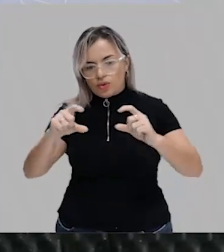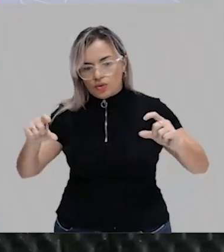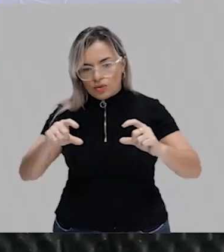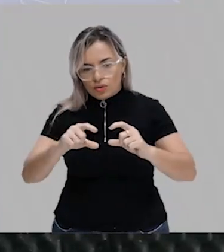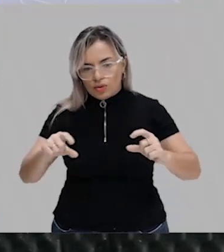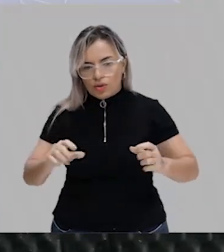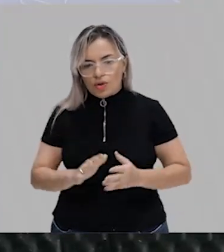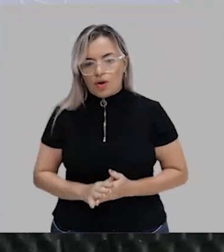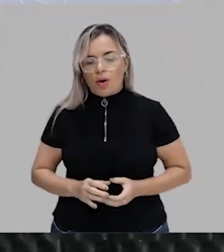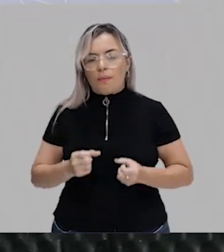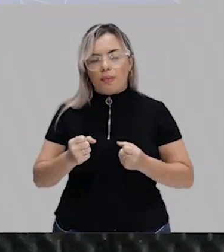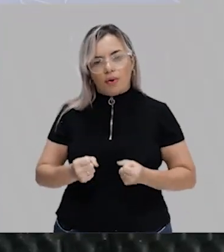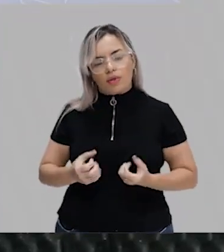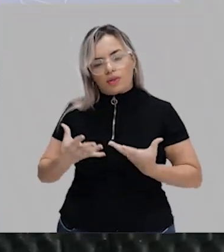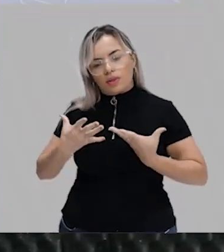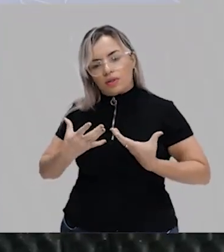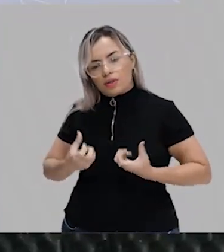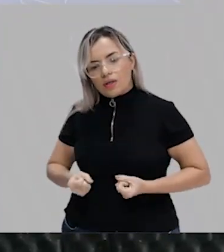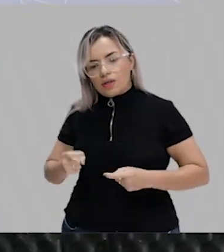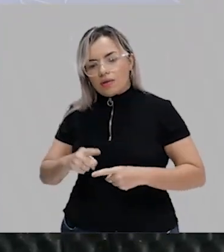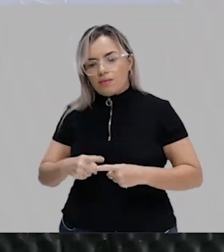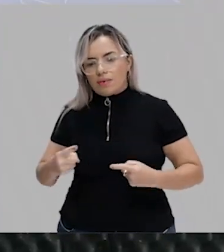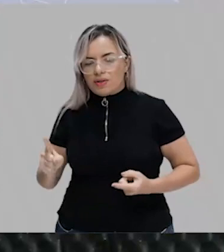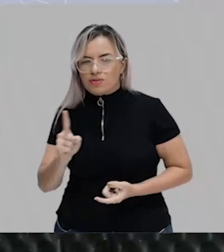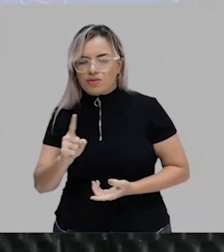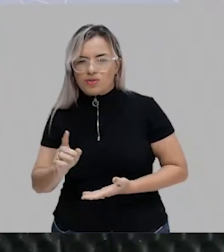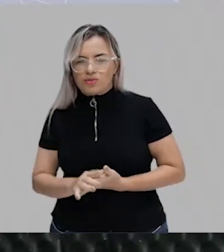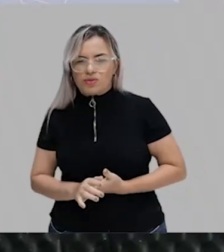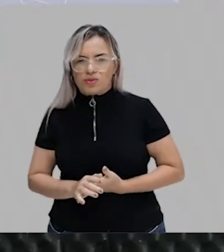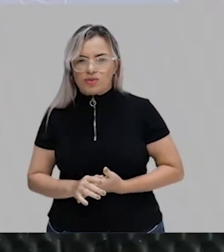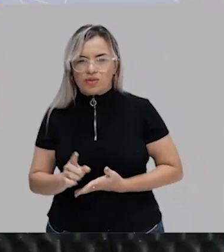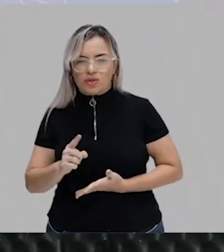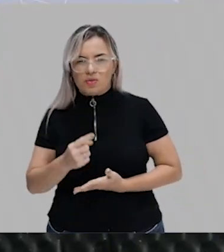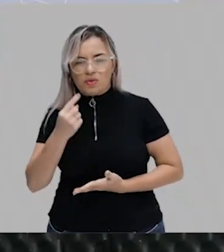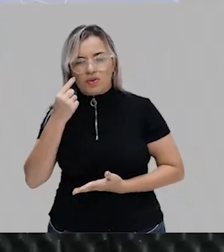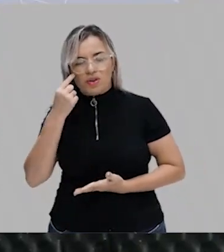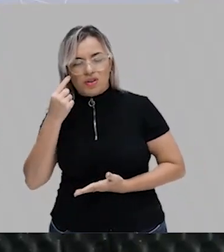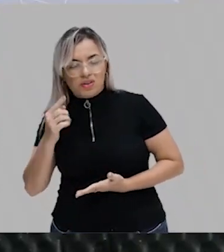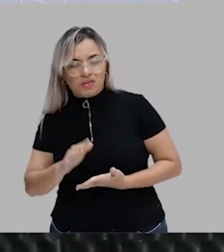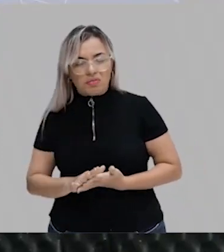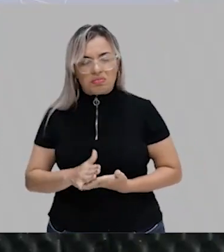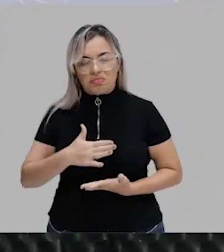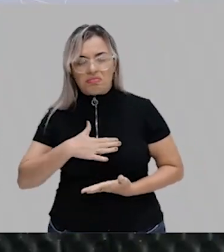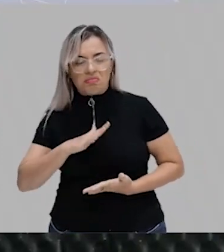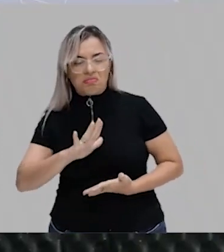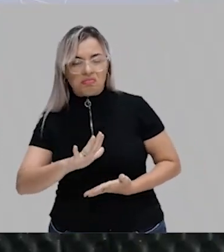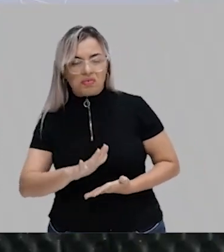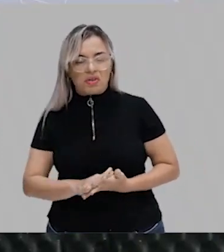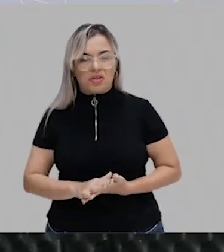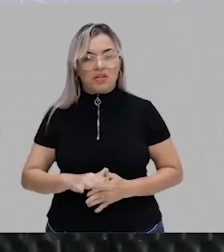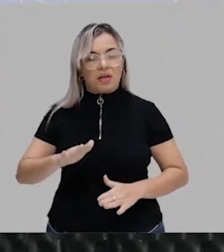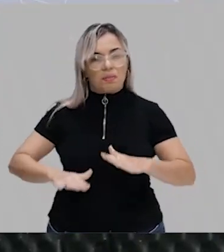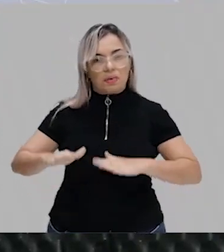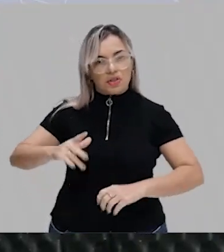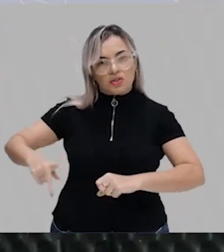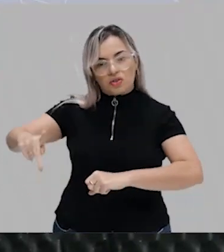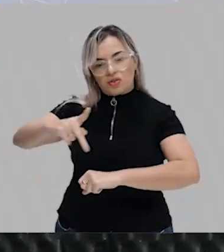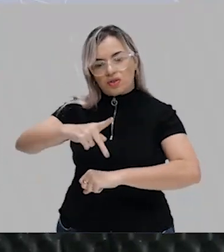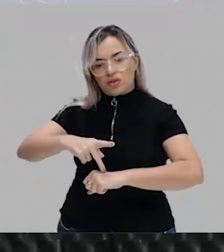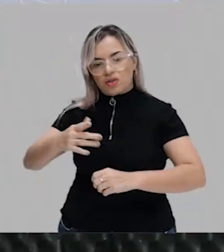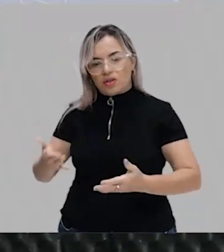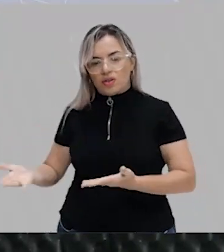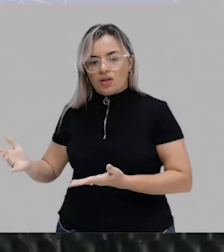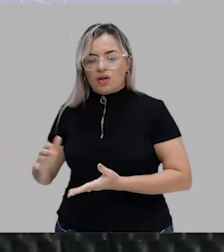são aceitos, porém não são bem vistos dependendo do país. Por exemplo, adiós, companheiros.